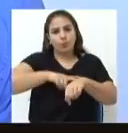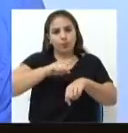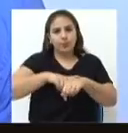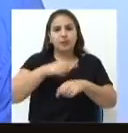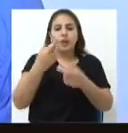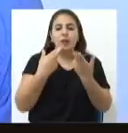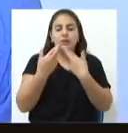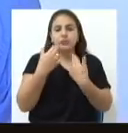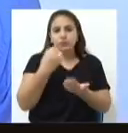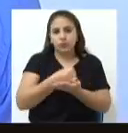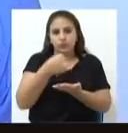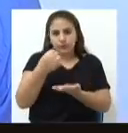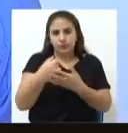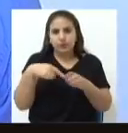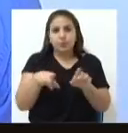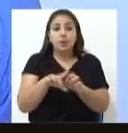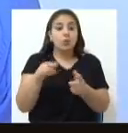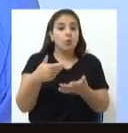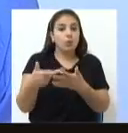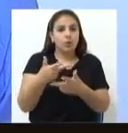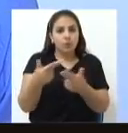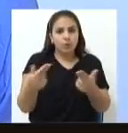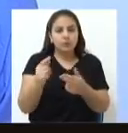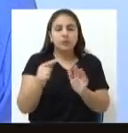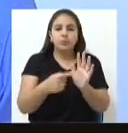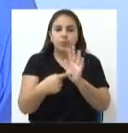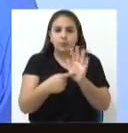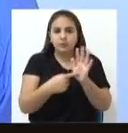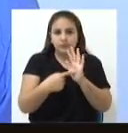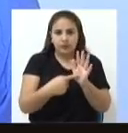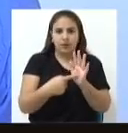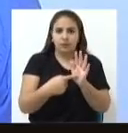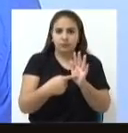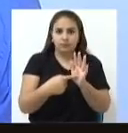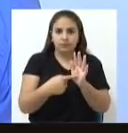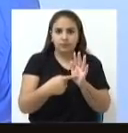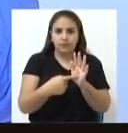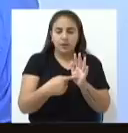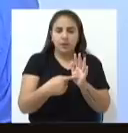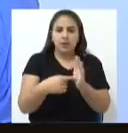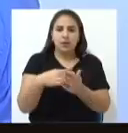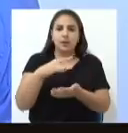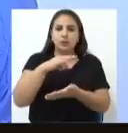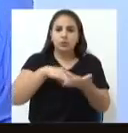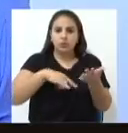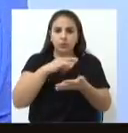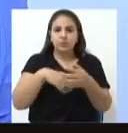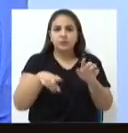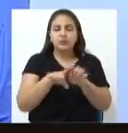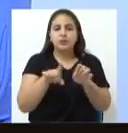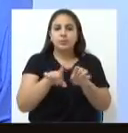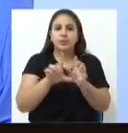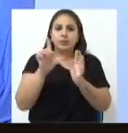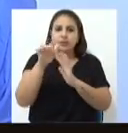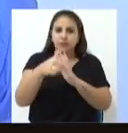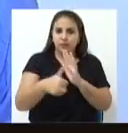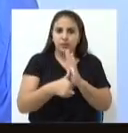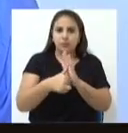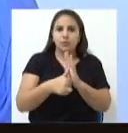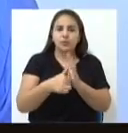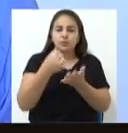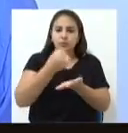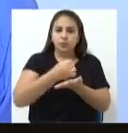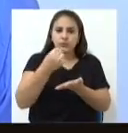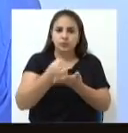do contrato, onde a empresa tem que apresentar alguns documentos para que ele seja celebrado. Depois, na execução desse contrato, que é